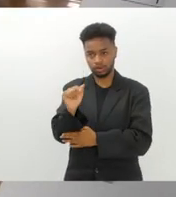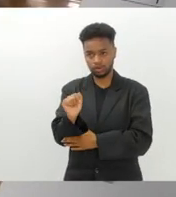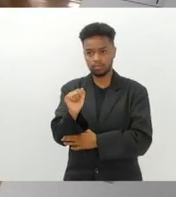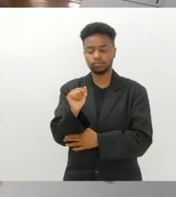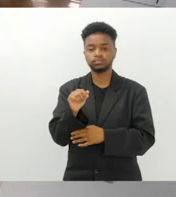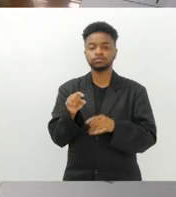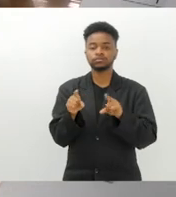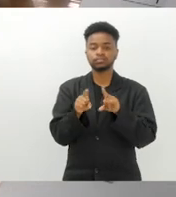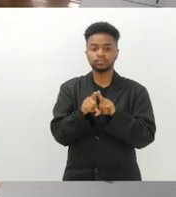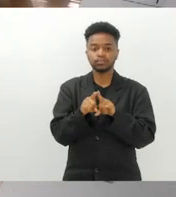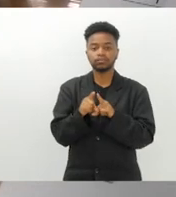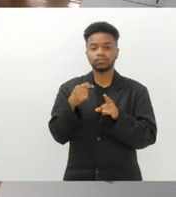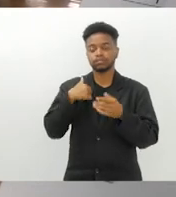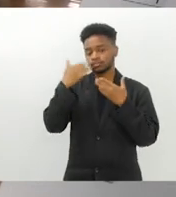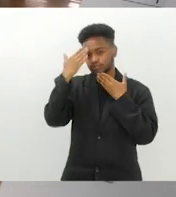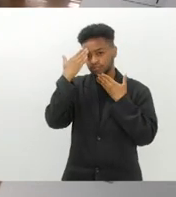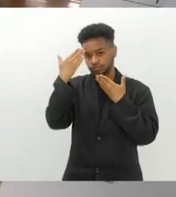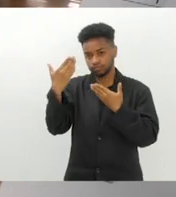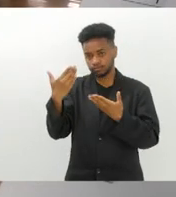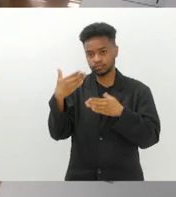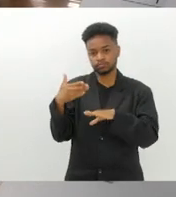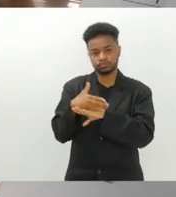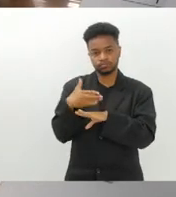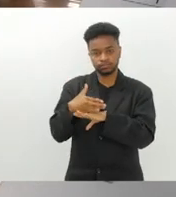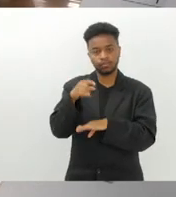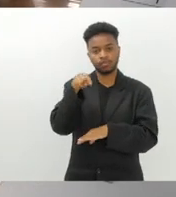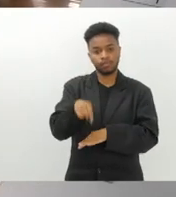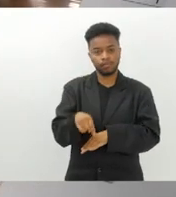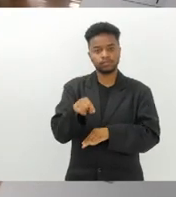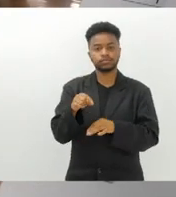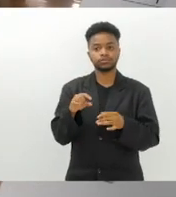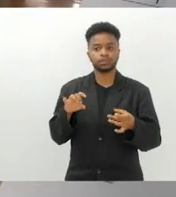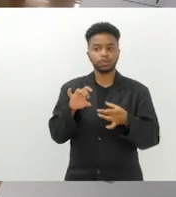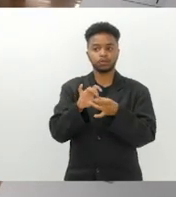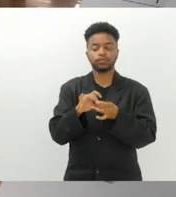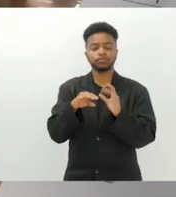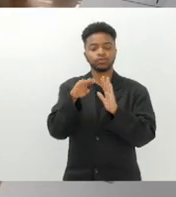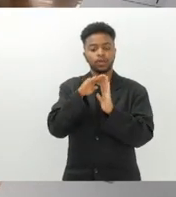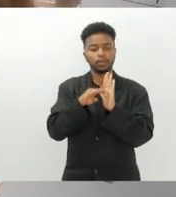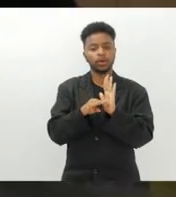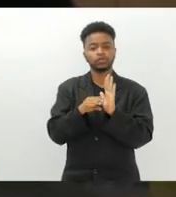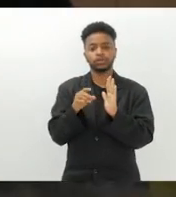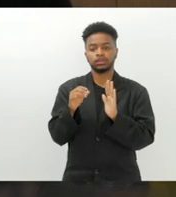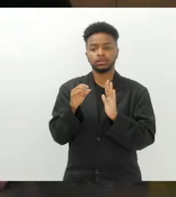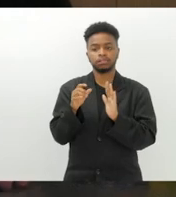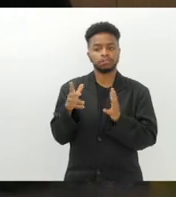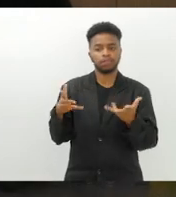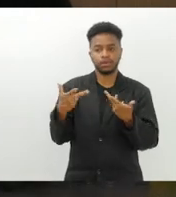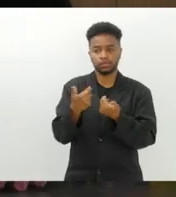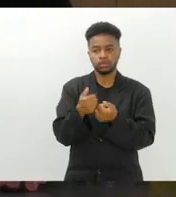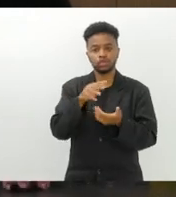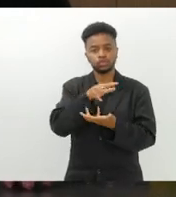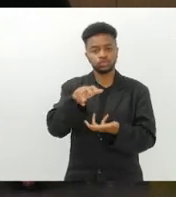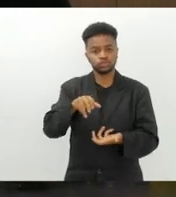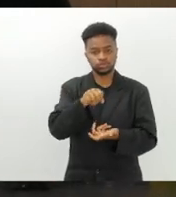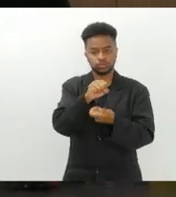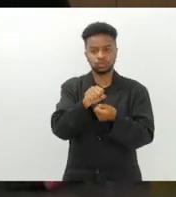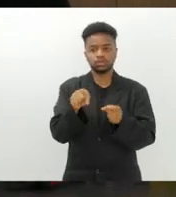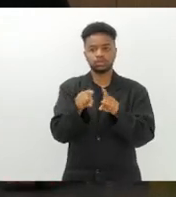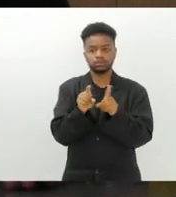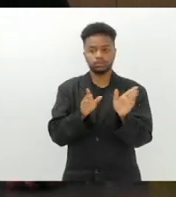E, desde já, eu agradeço por fazer parte dessa audiência pública com duas pautas incríveis, que é a sustentabilidade e